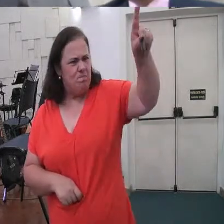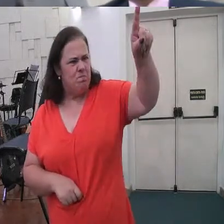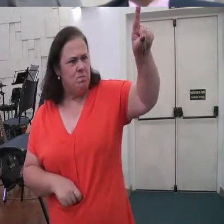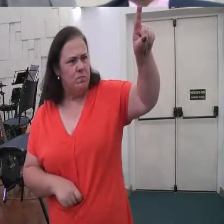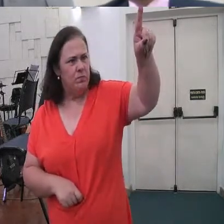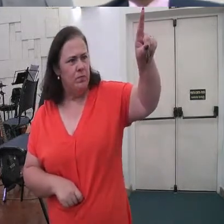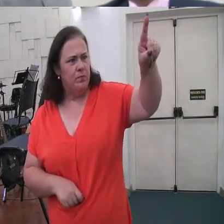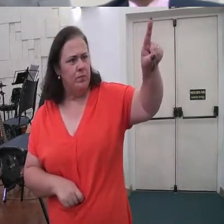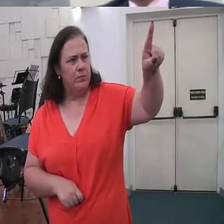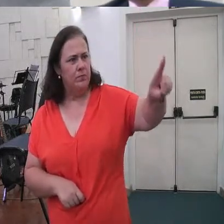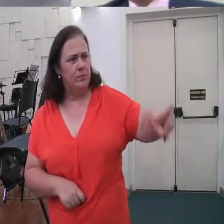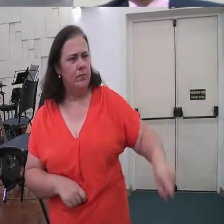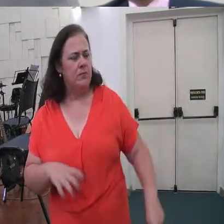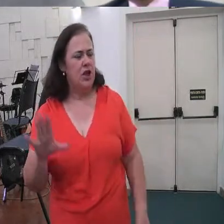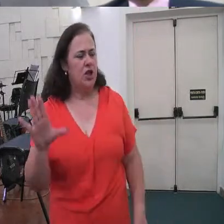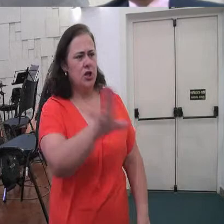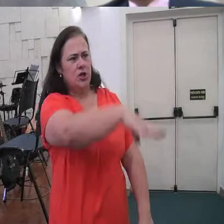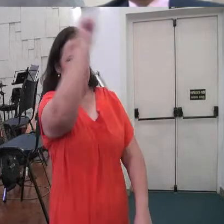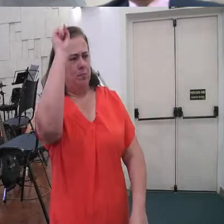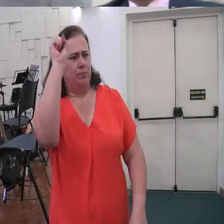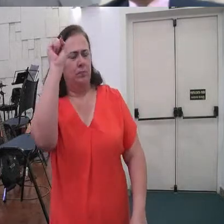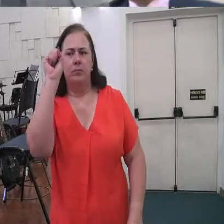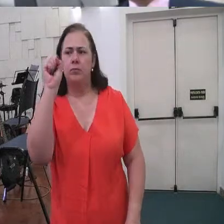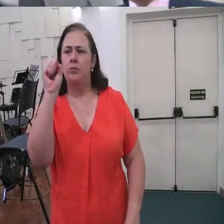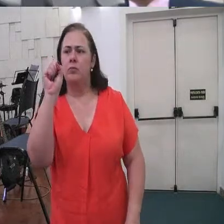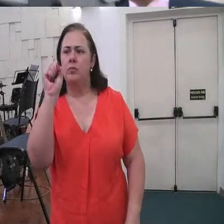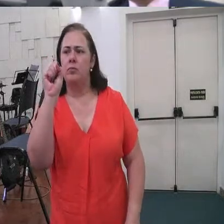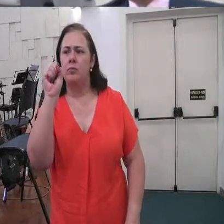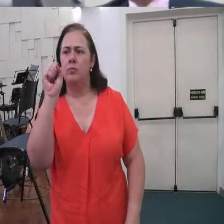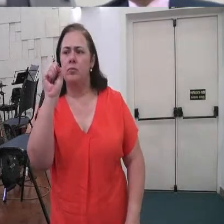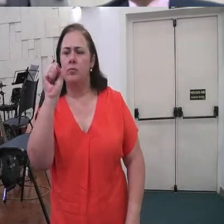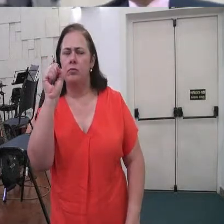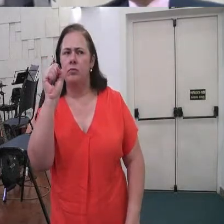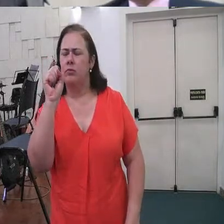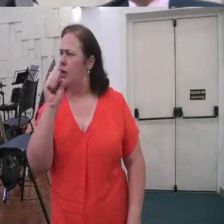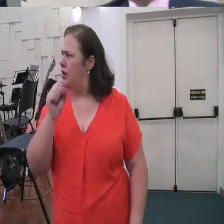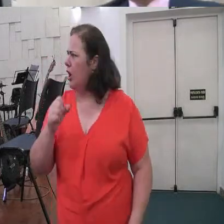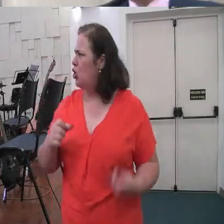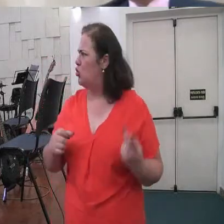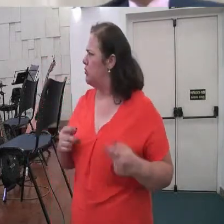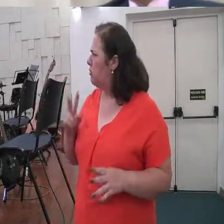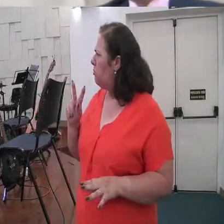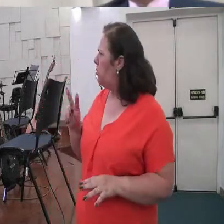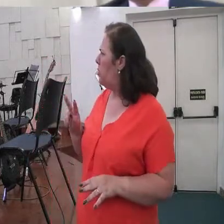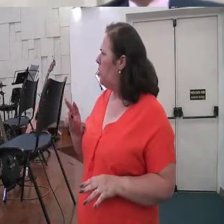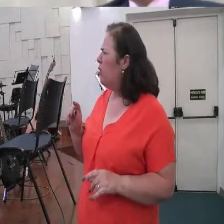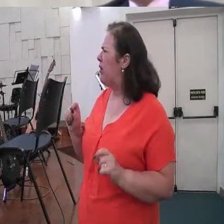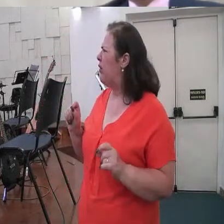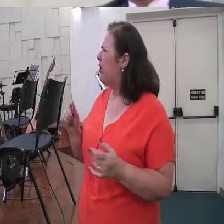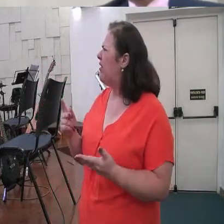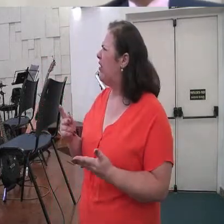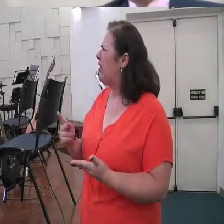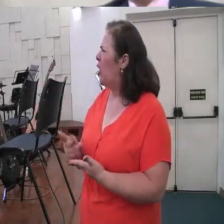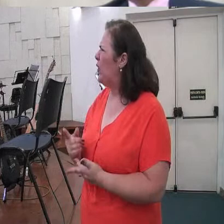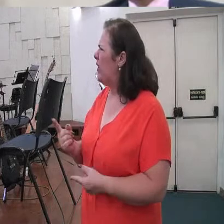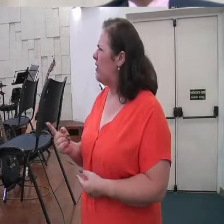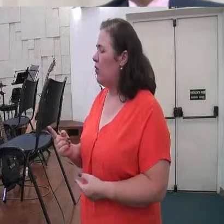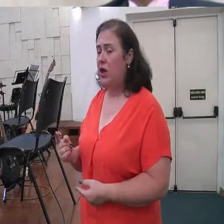estou retirando o Espírito Santo de vocês. A partir de agora é entre vocês e Satanás.